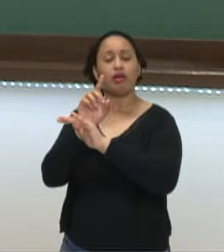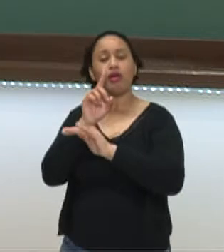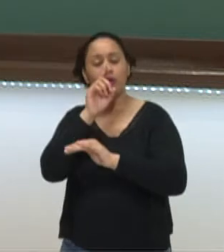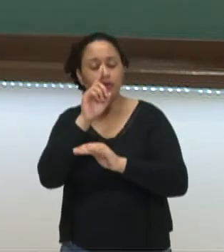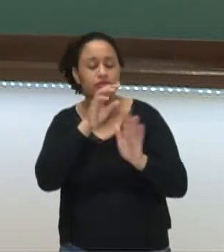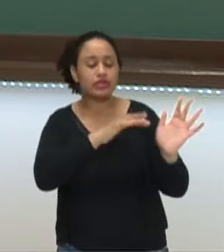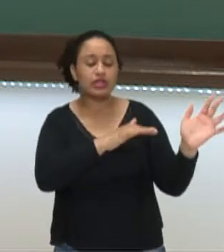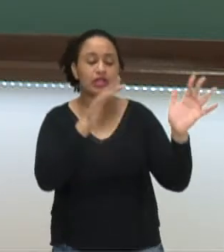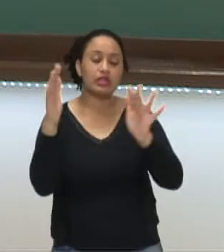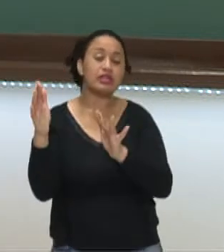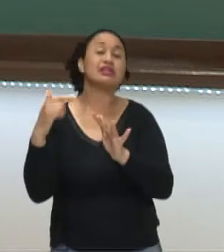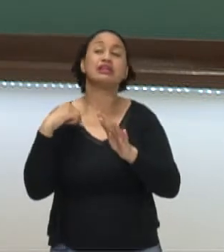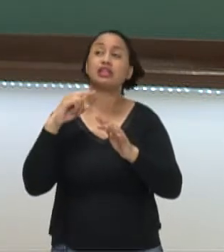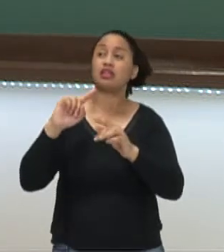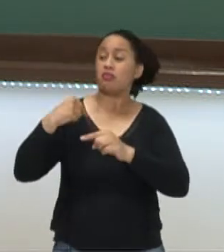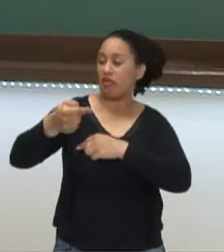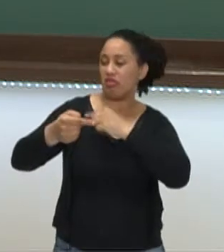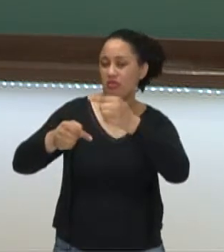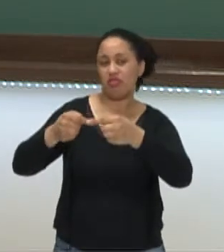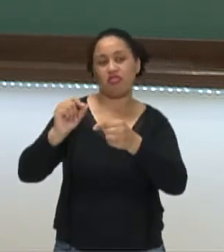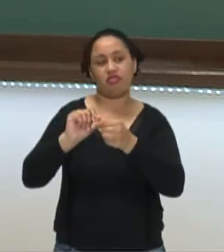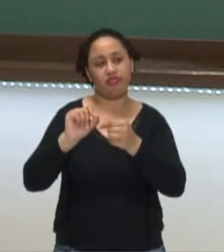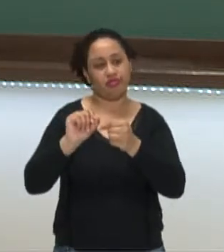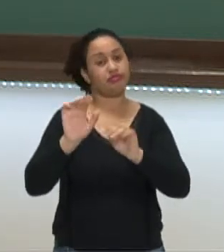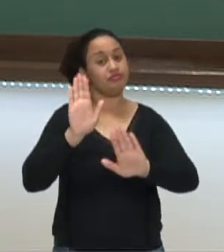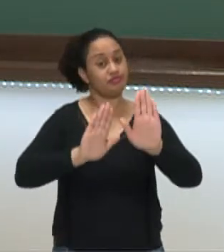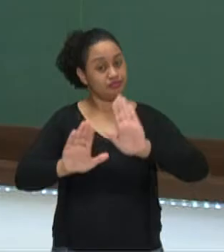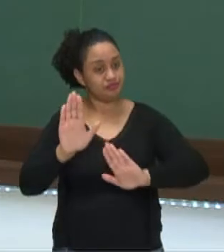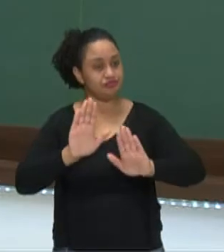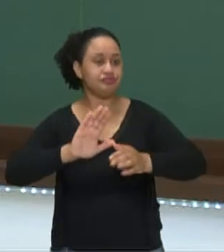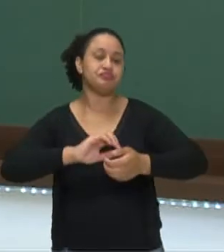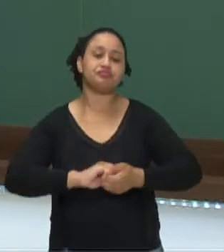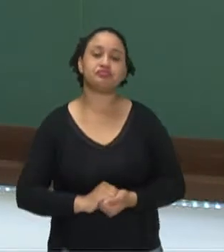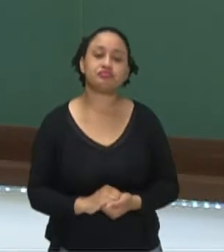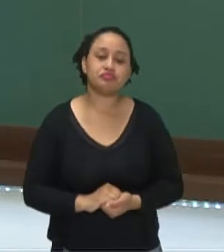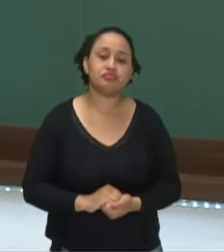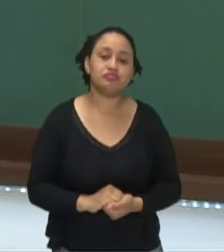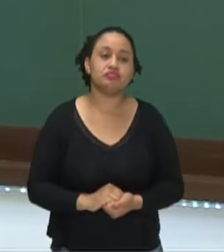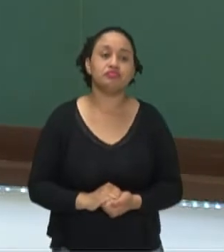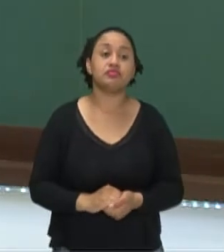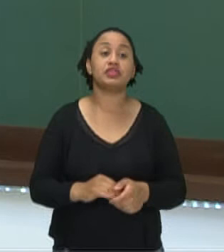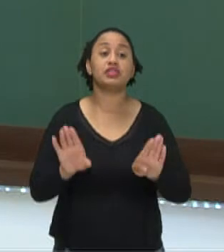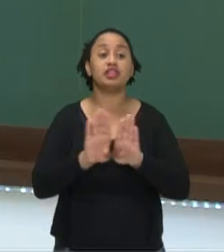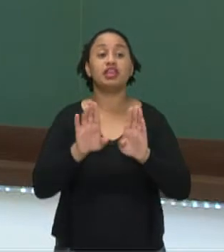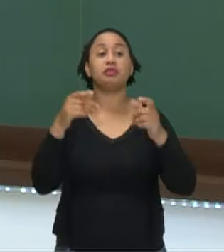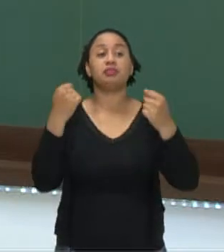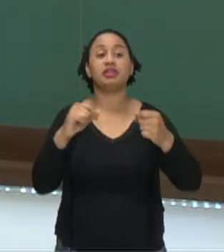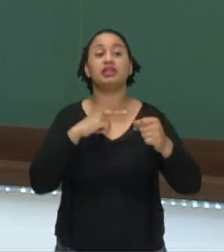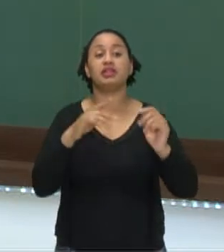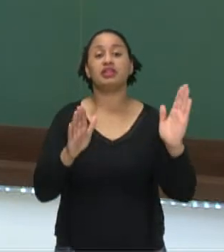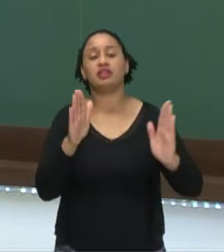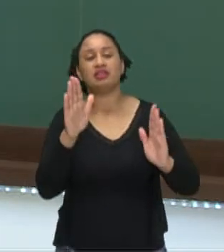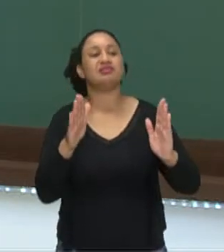ficar acumulando depois tarefas para fazer depois. Deve existir um tempo para